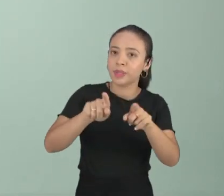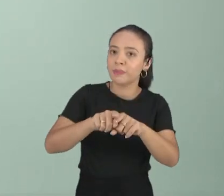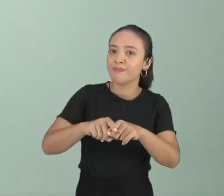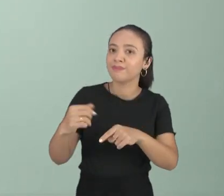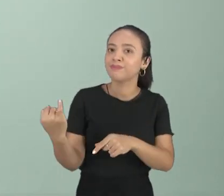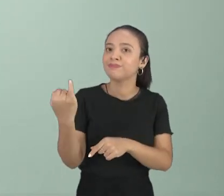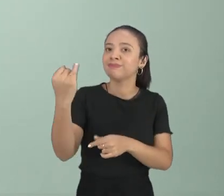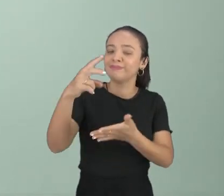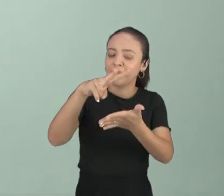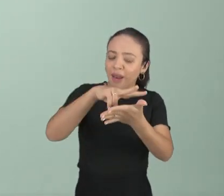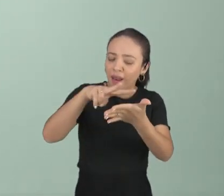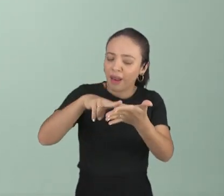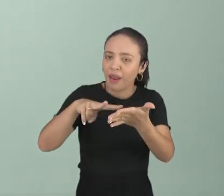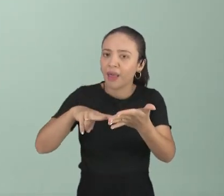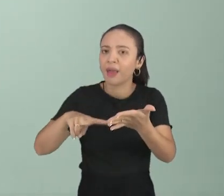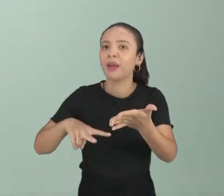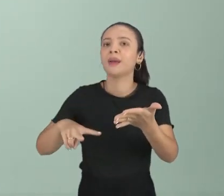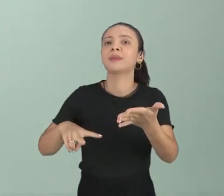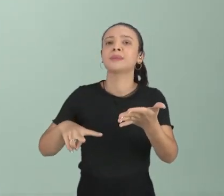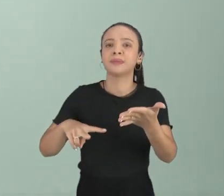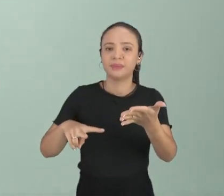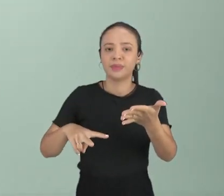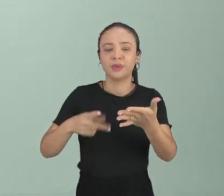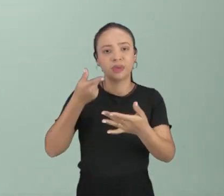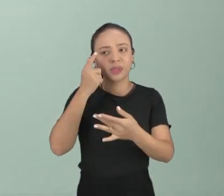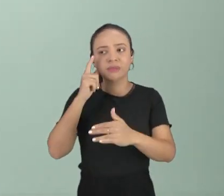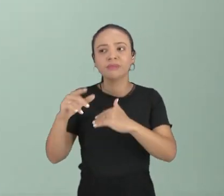leiam, galera. Ler é muito importante para o